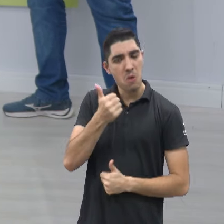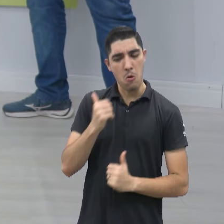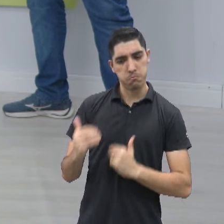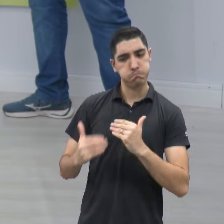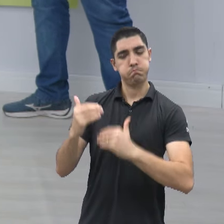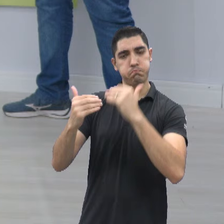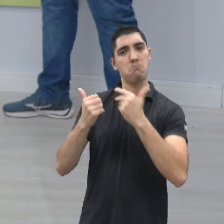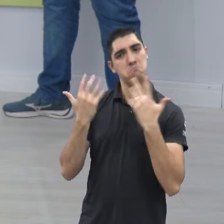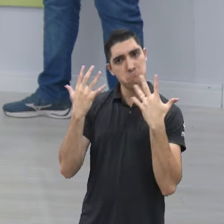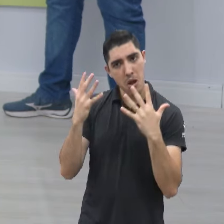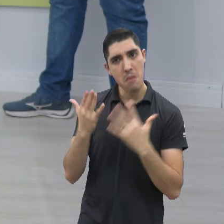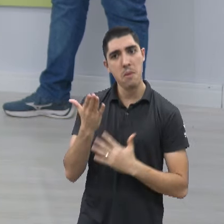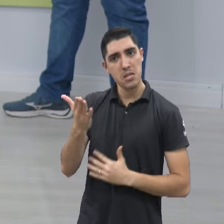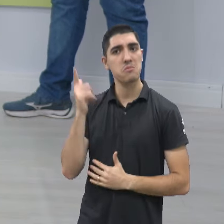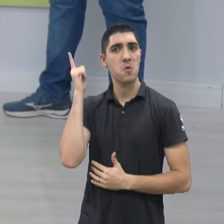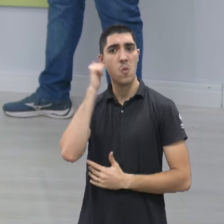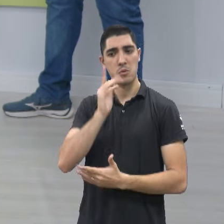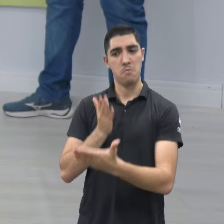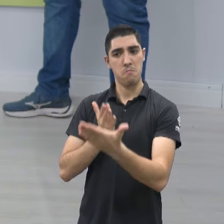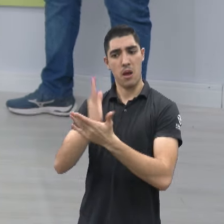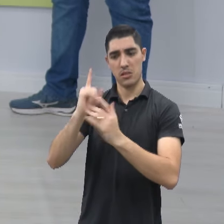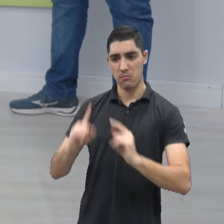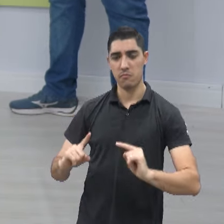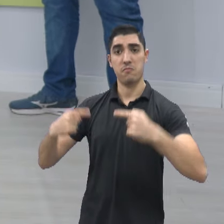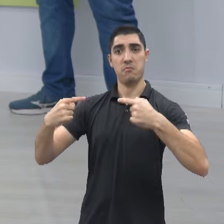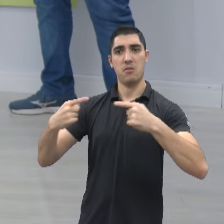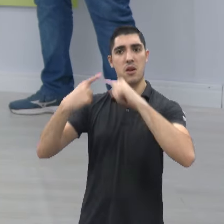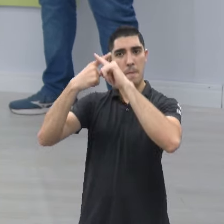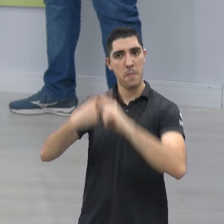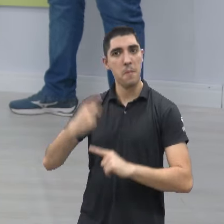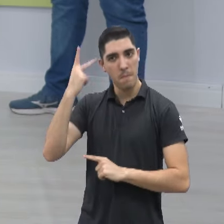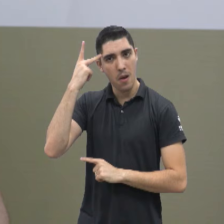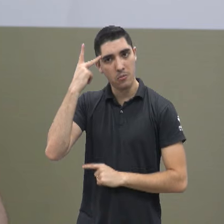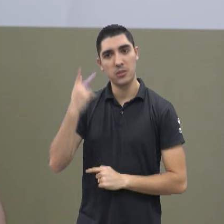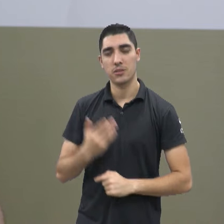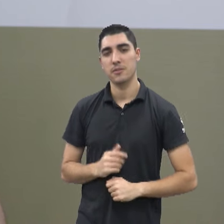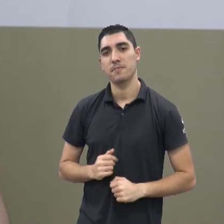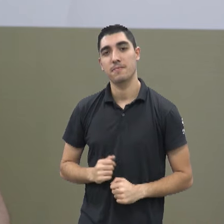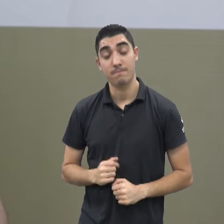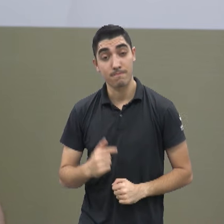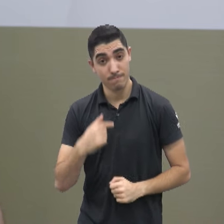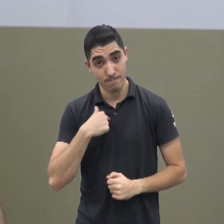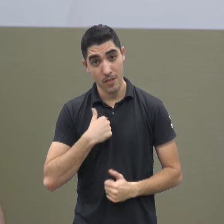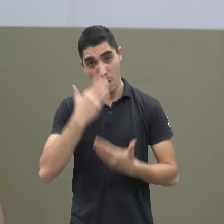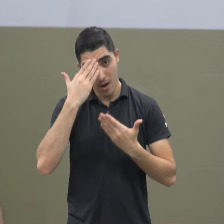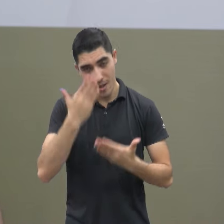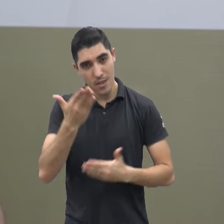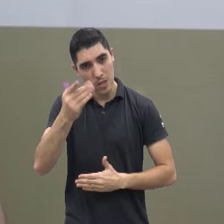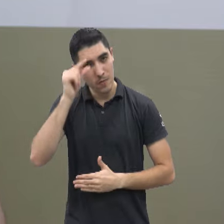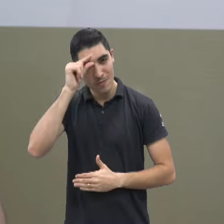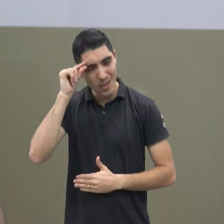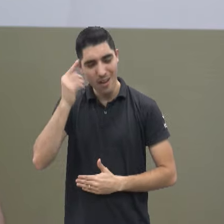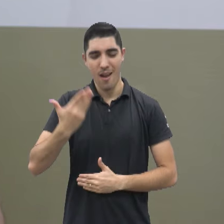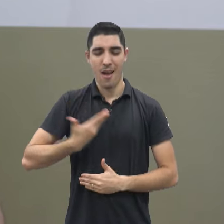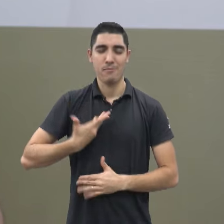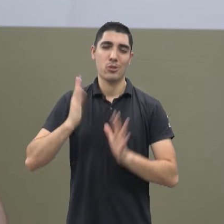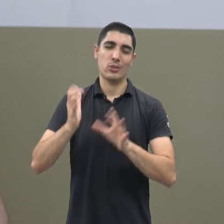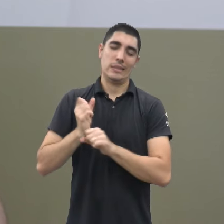vez por essa conquista, chegar em mais uma final de Paulista aqui pelo São José. Eu que agradeço, Vieira, você é um amigo aí de longa data, né?